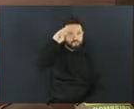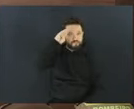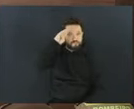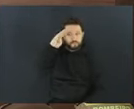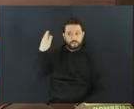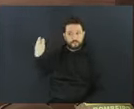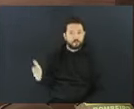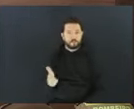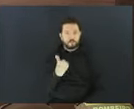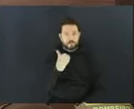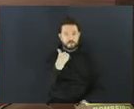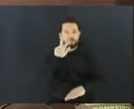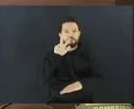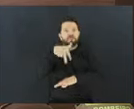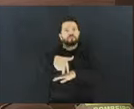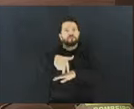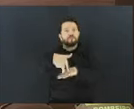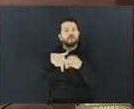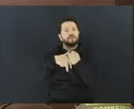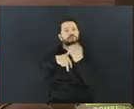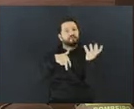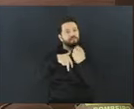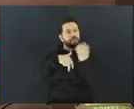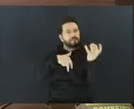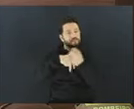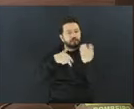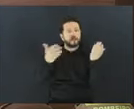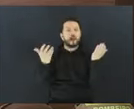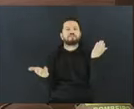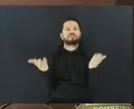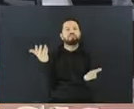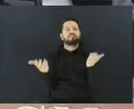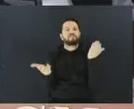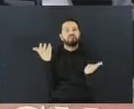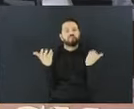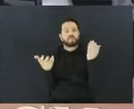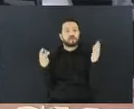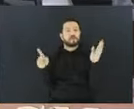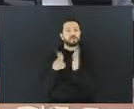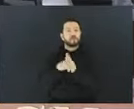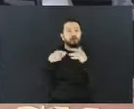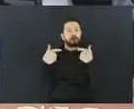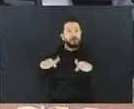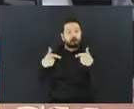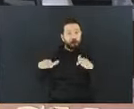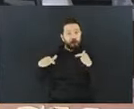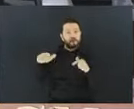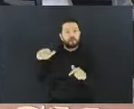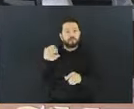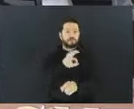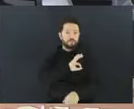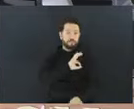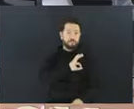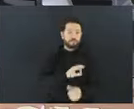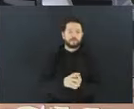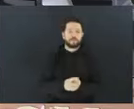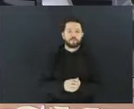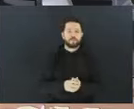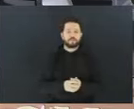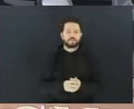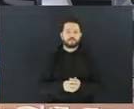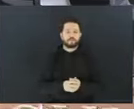balanço das atividades do Comando-Geral da Polícia Militar do Paraná. Registro e agradeço a